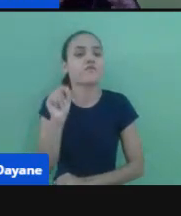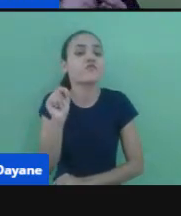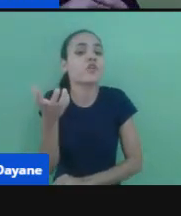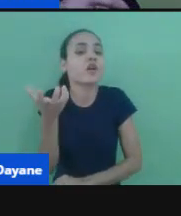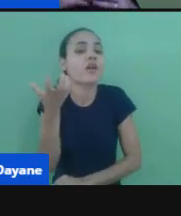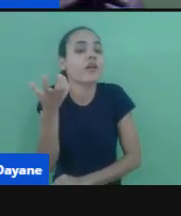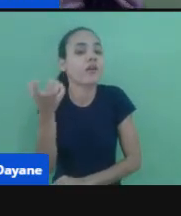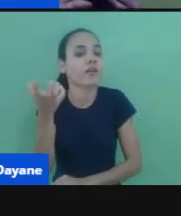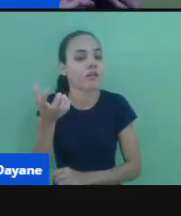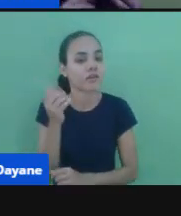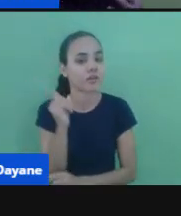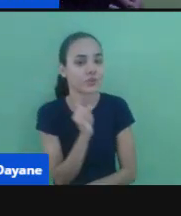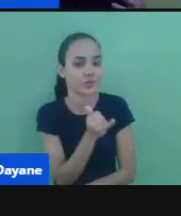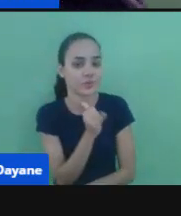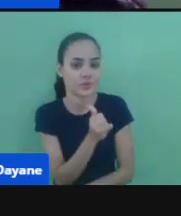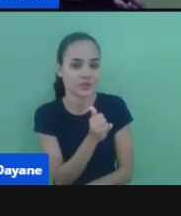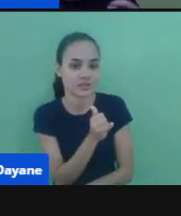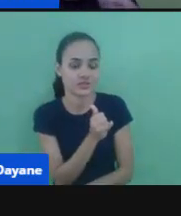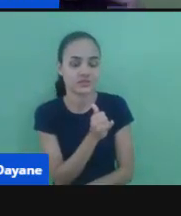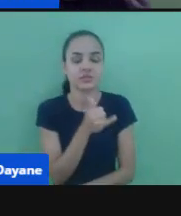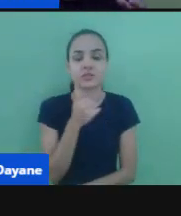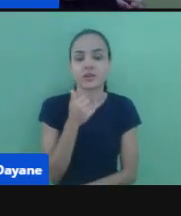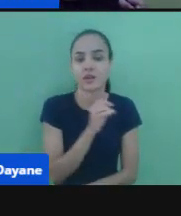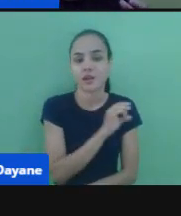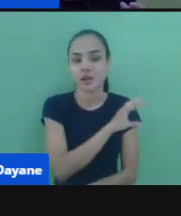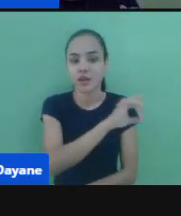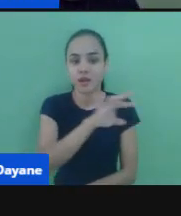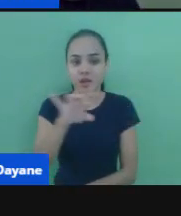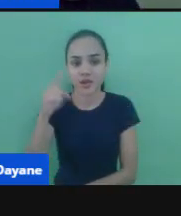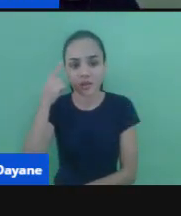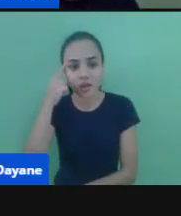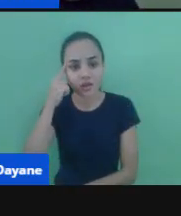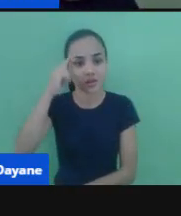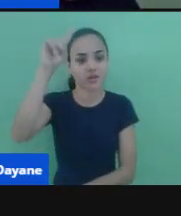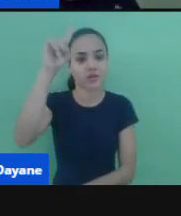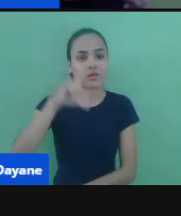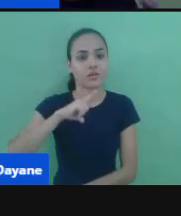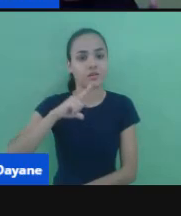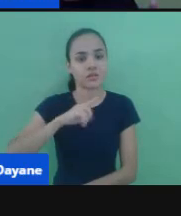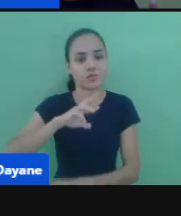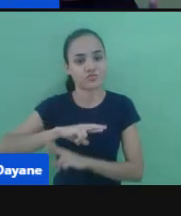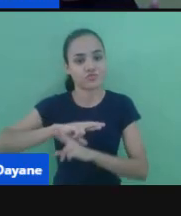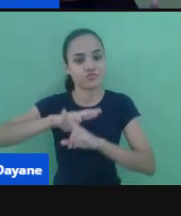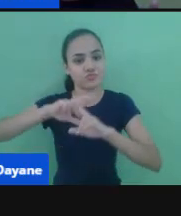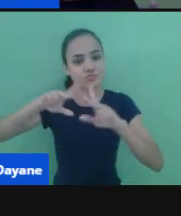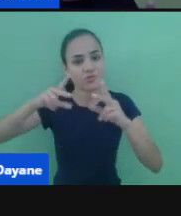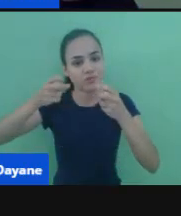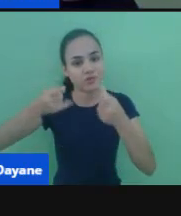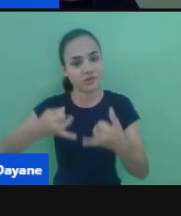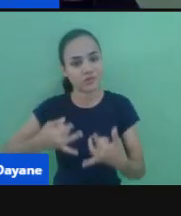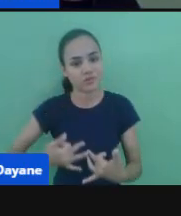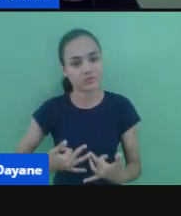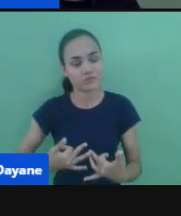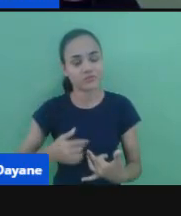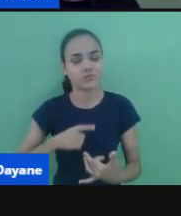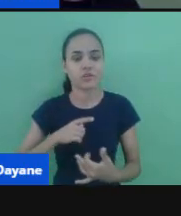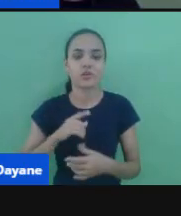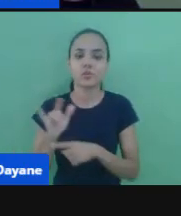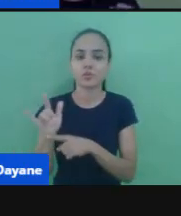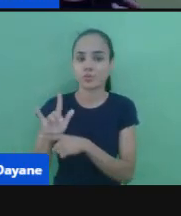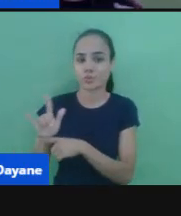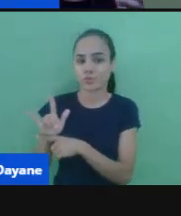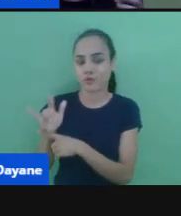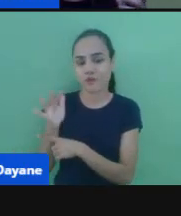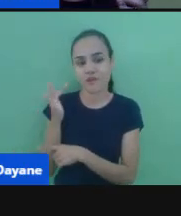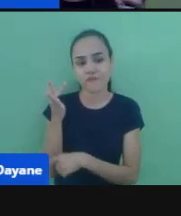coisa, tem uma abordagem diferente. Tem um documentário francês, ele chama O Baile. Se eu não me